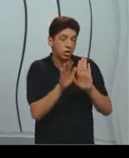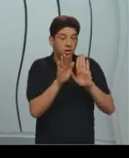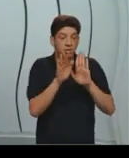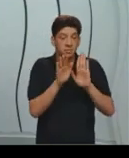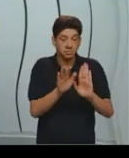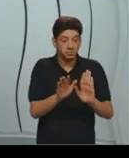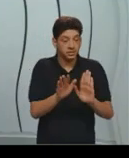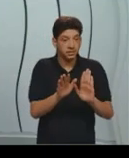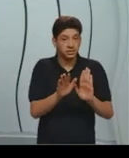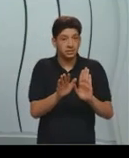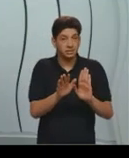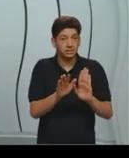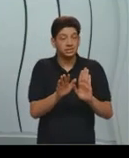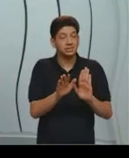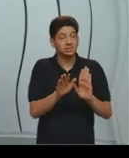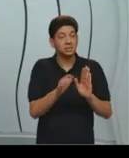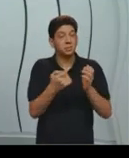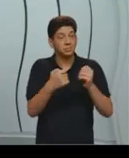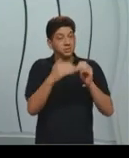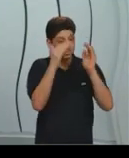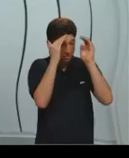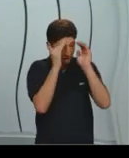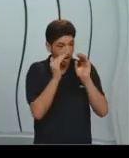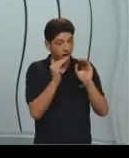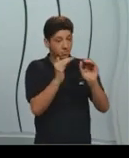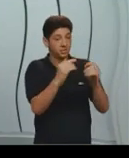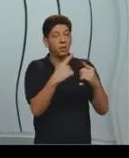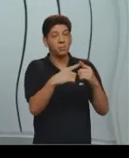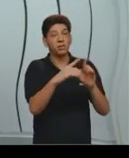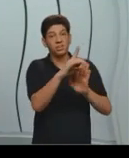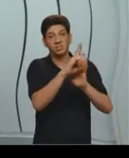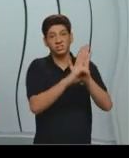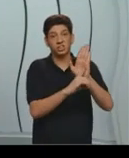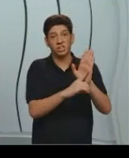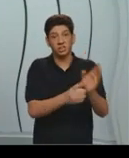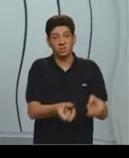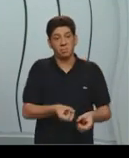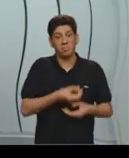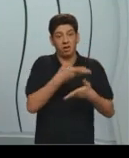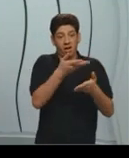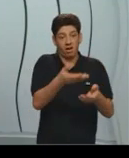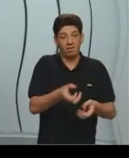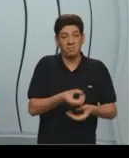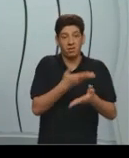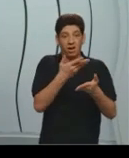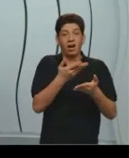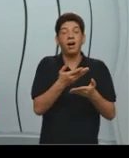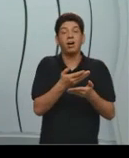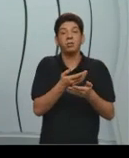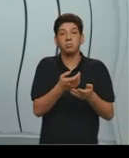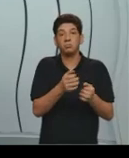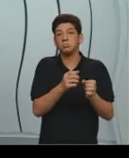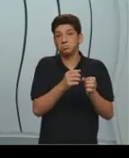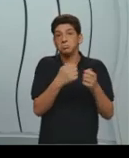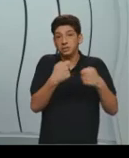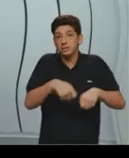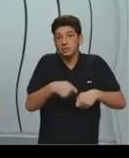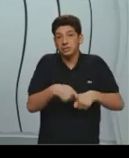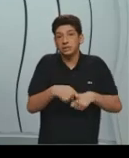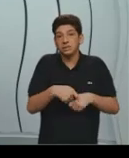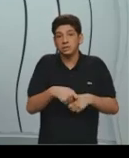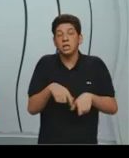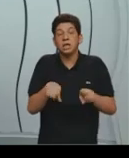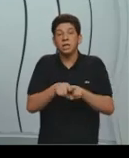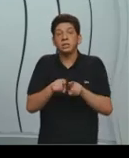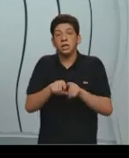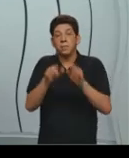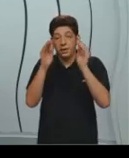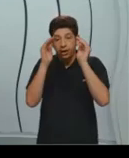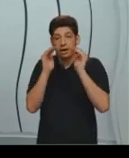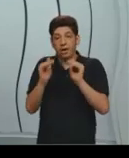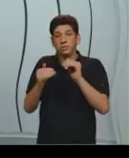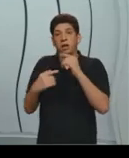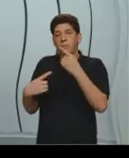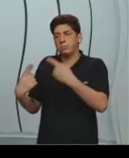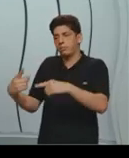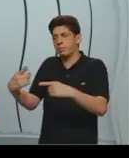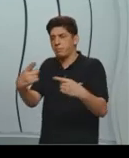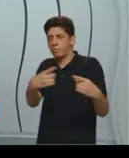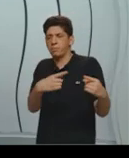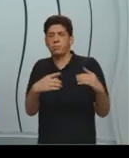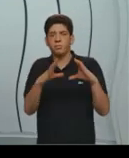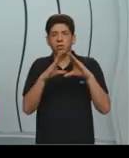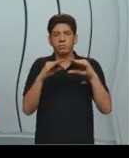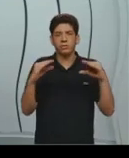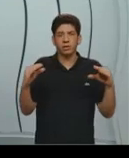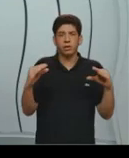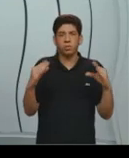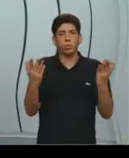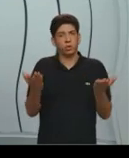de que eles existam e que a gente pode dialogar sem se matar e sem destruir é importante, né? E aí fica, inclusive, a frase do célebre